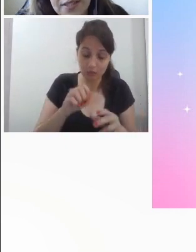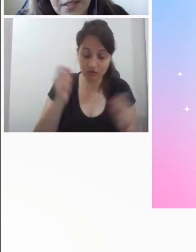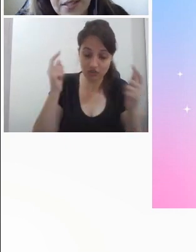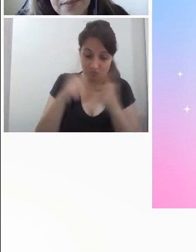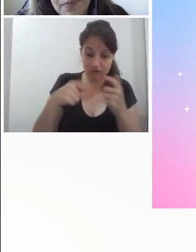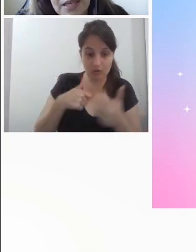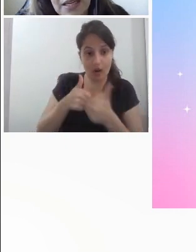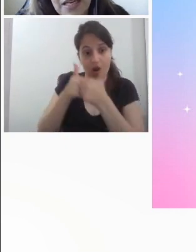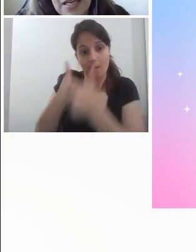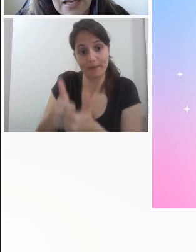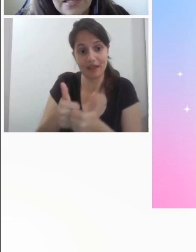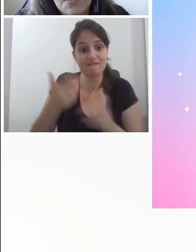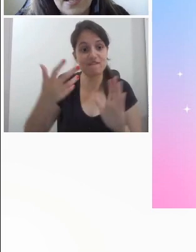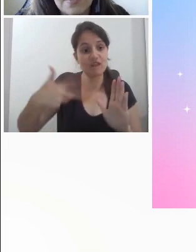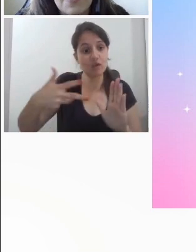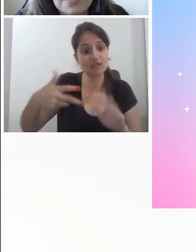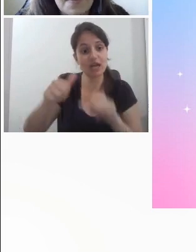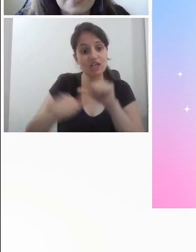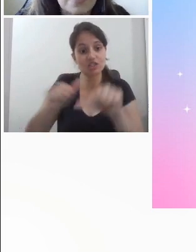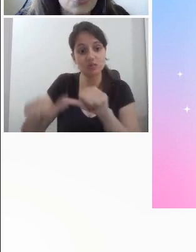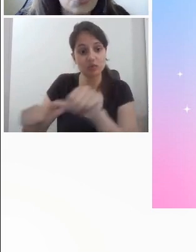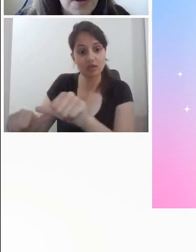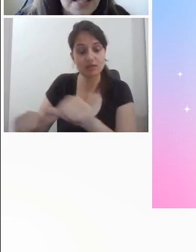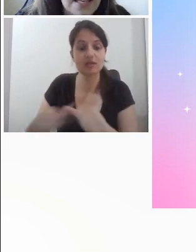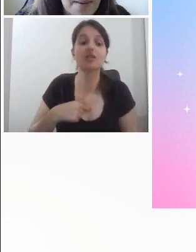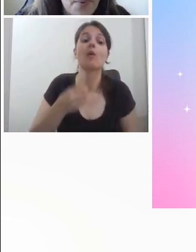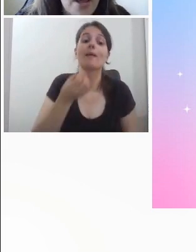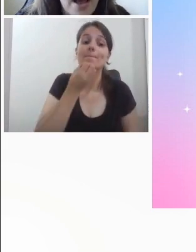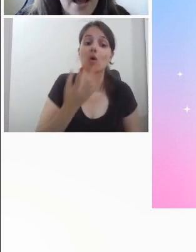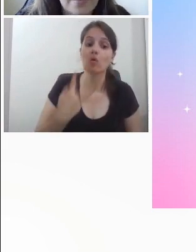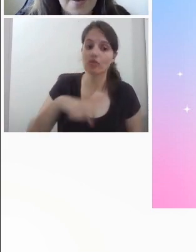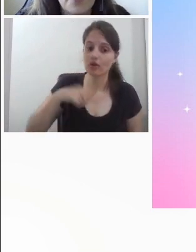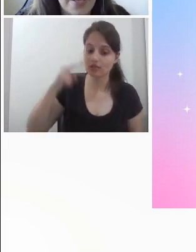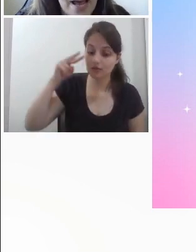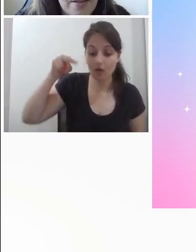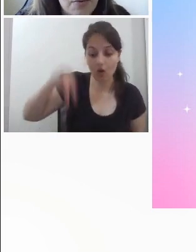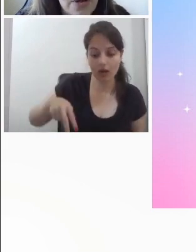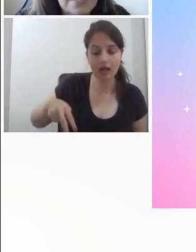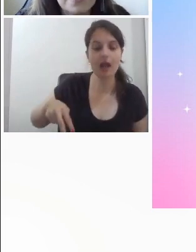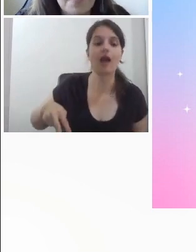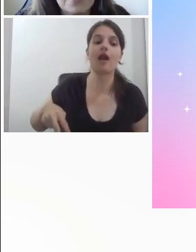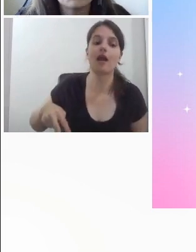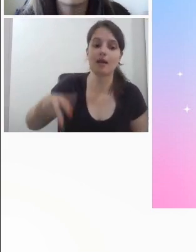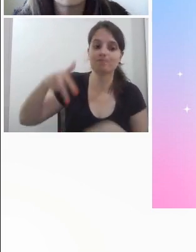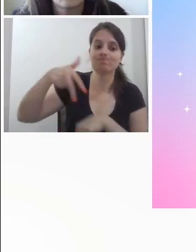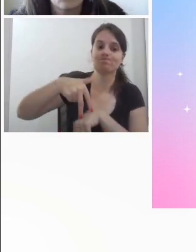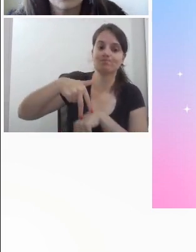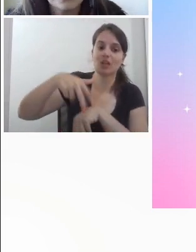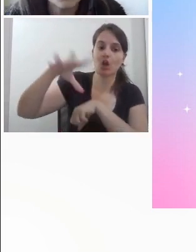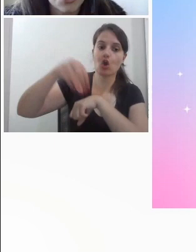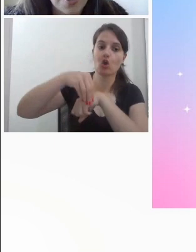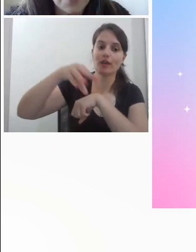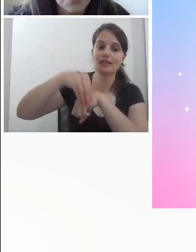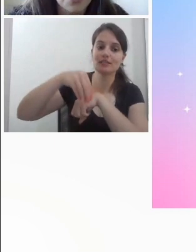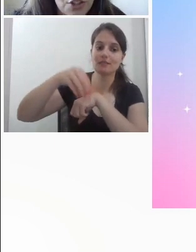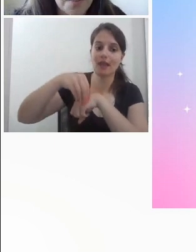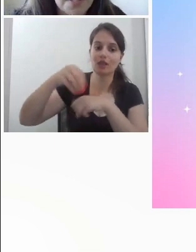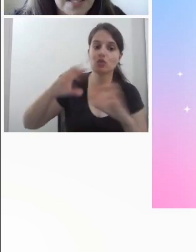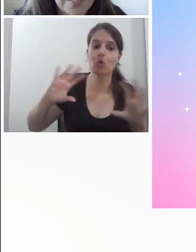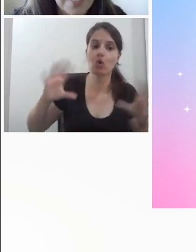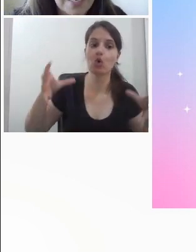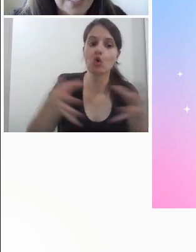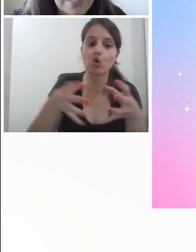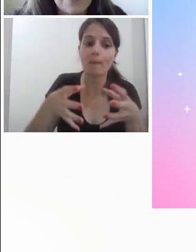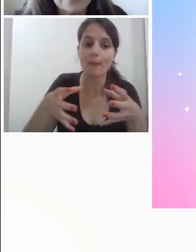das mudanças então cada vez mais a gente vai ter que apoiar se apoiar no conhecimento coletivo dos